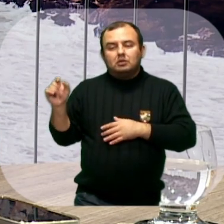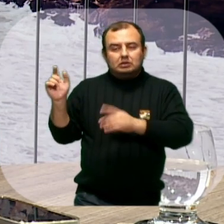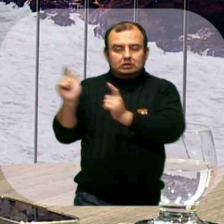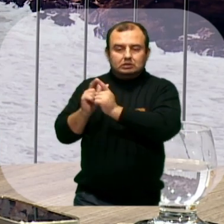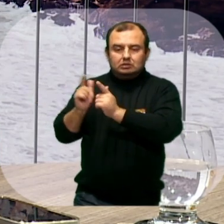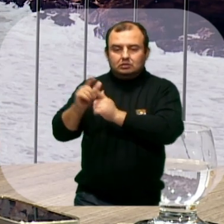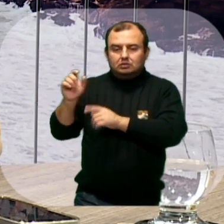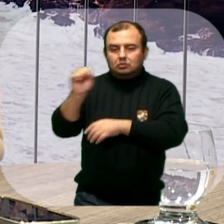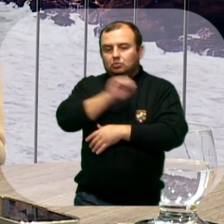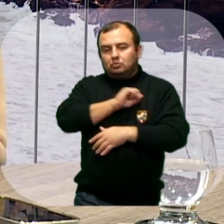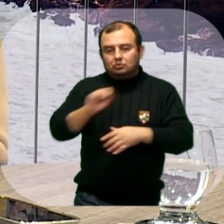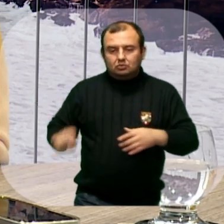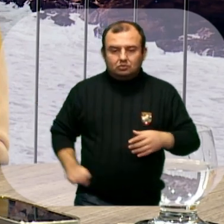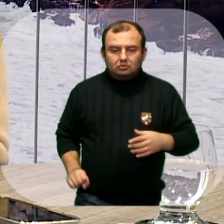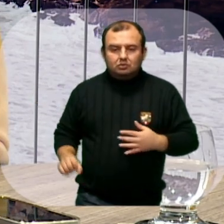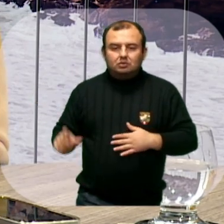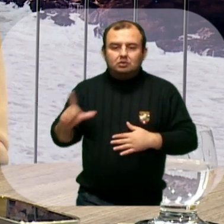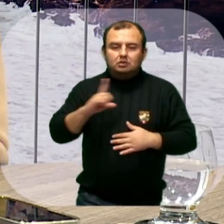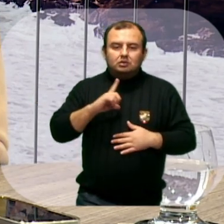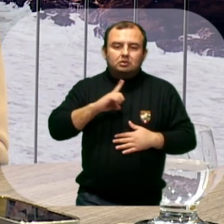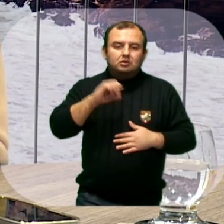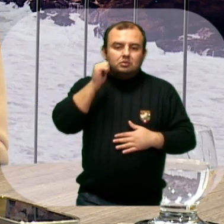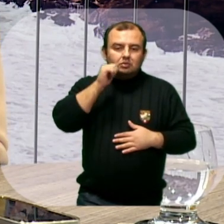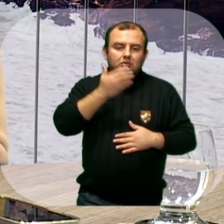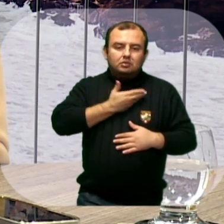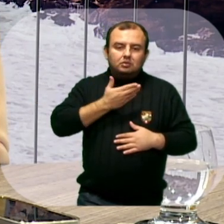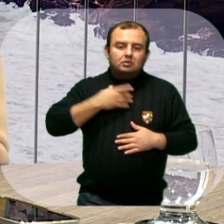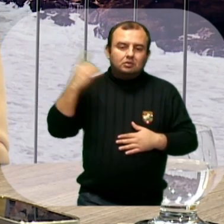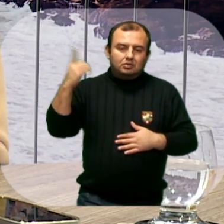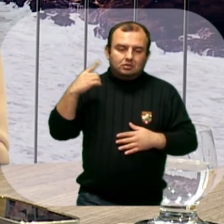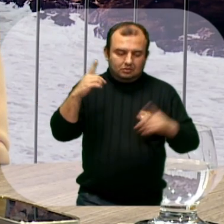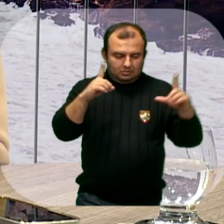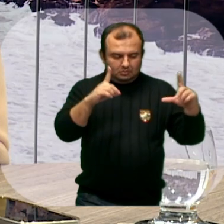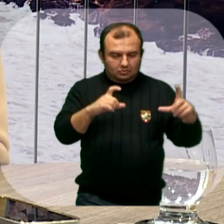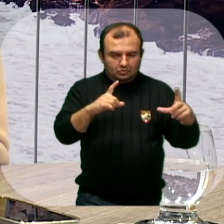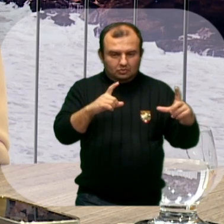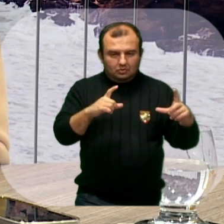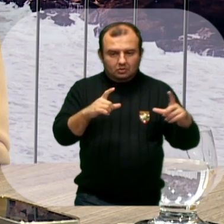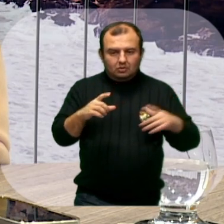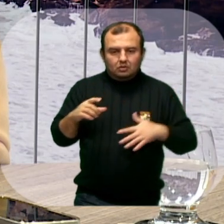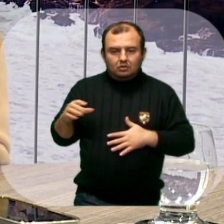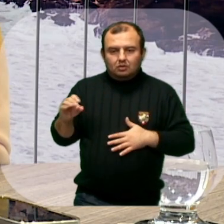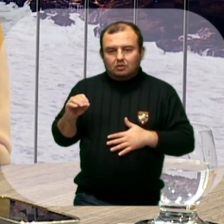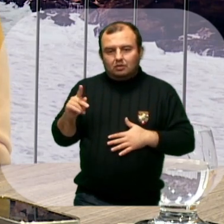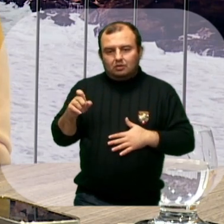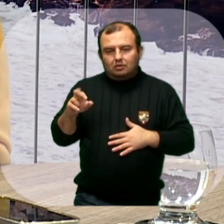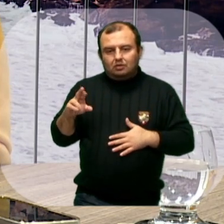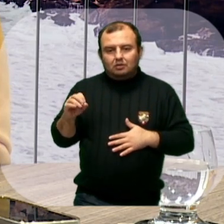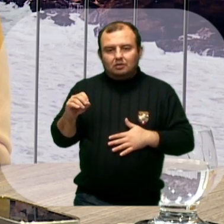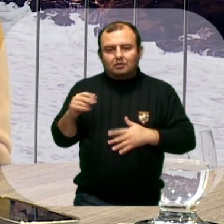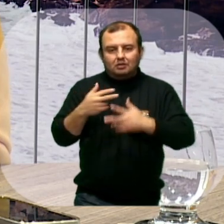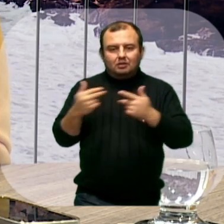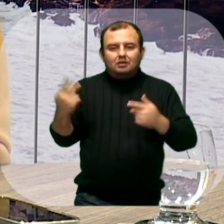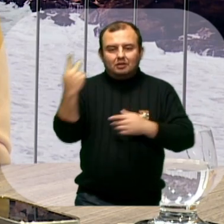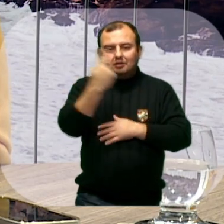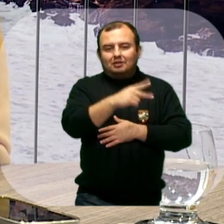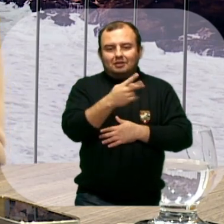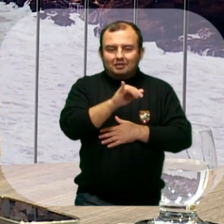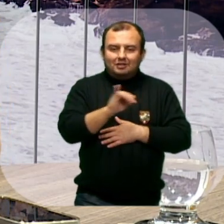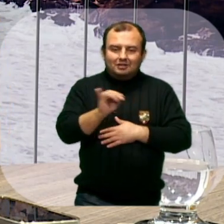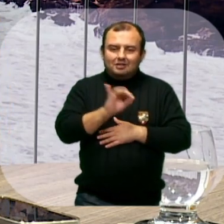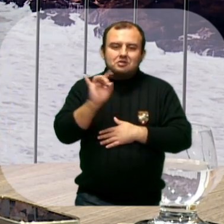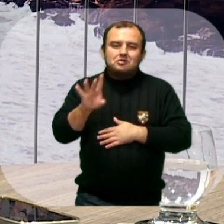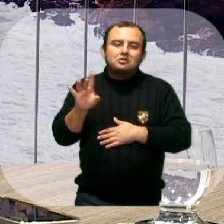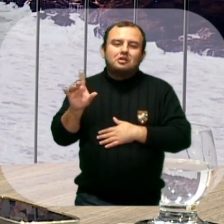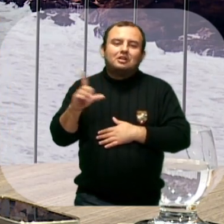recepção do Senado. Aí tem uma amiga que é deputada, printou o Peixeiro. Isso aqui é coisa lá de Itajaí, né? Porque